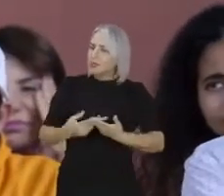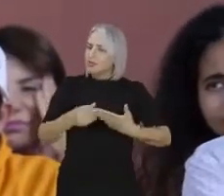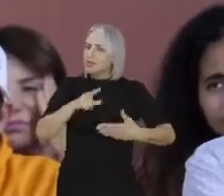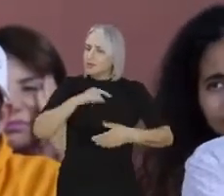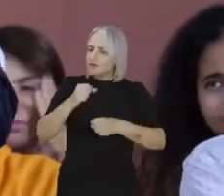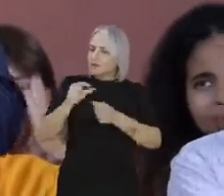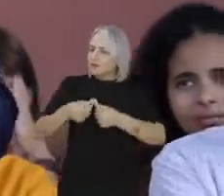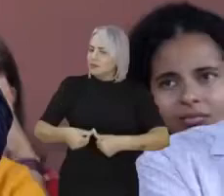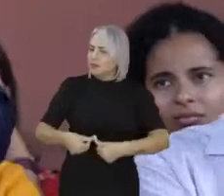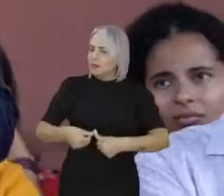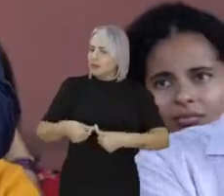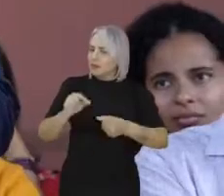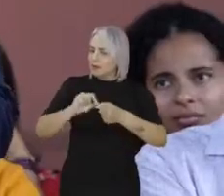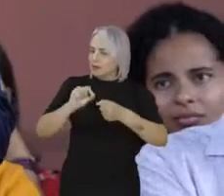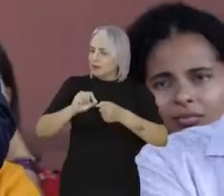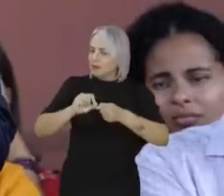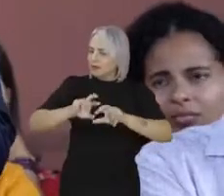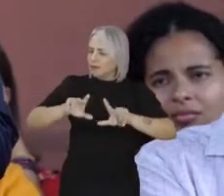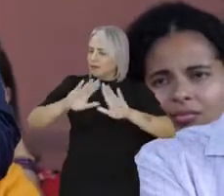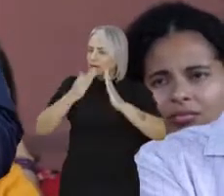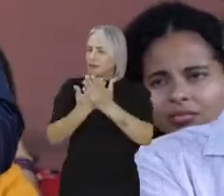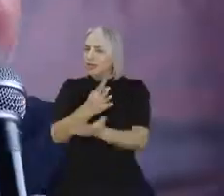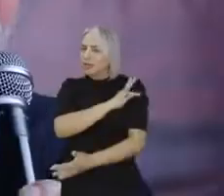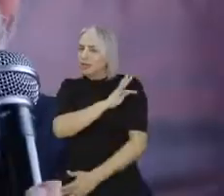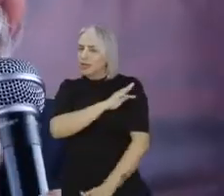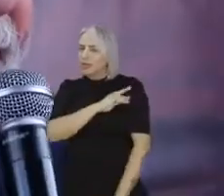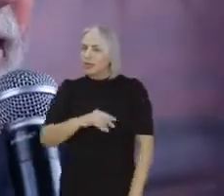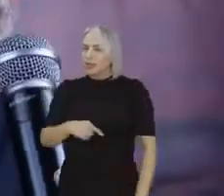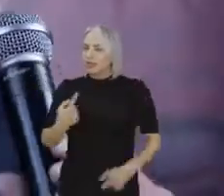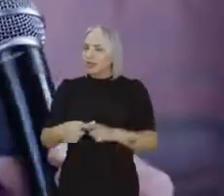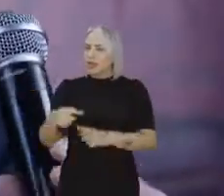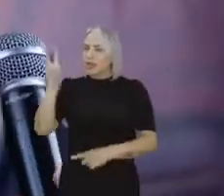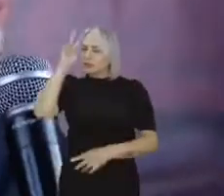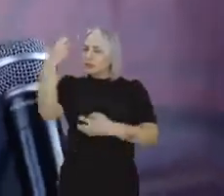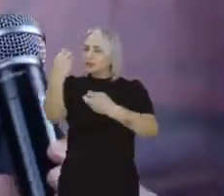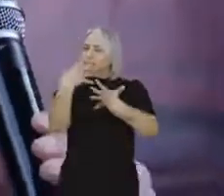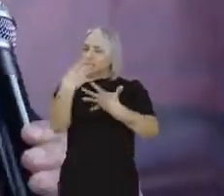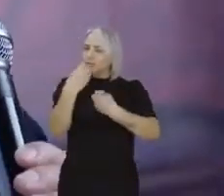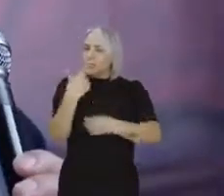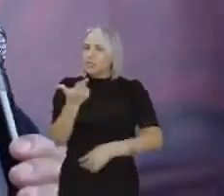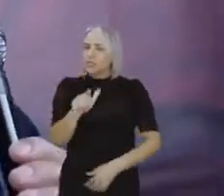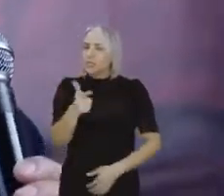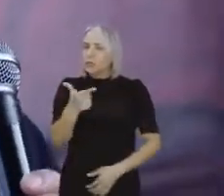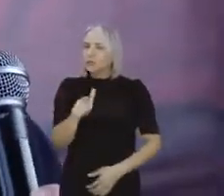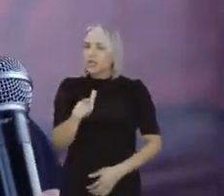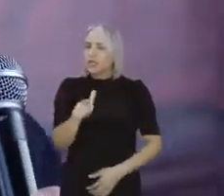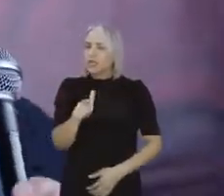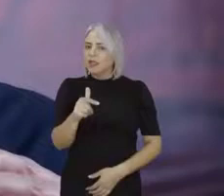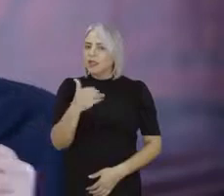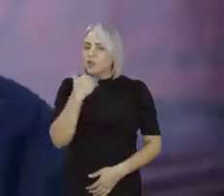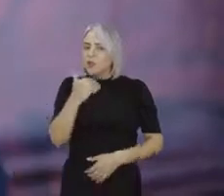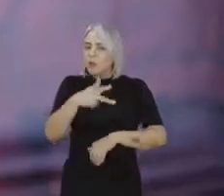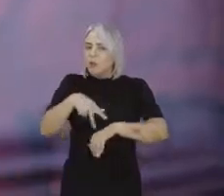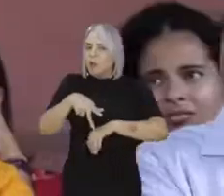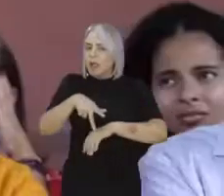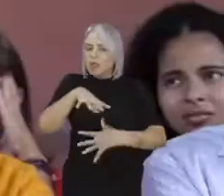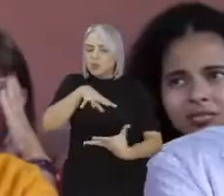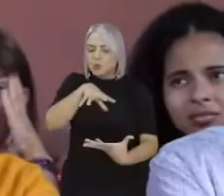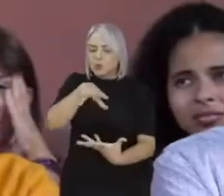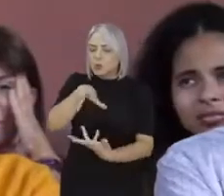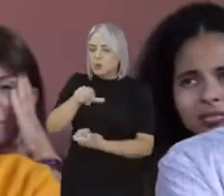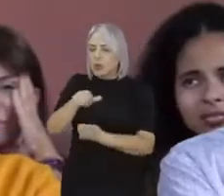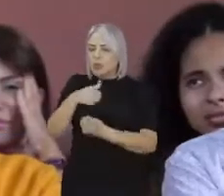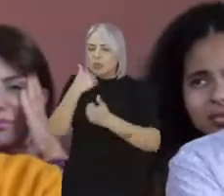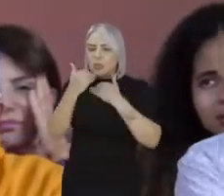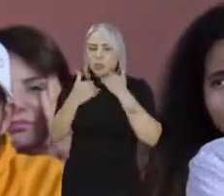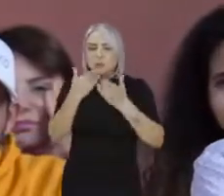técnicas. Porque a história nos ensina que não existe nenhum país do mundo, nenhuma